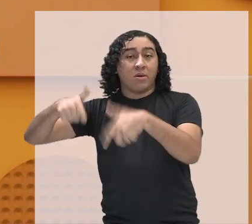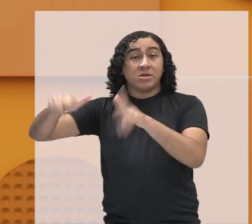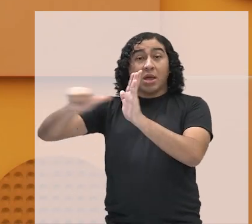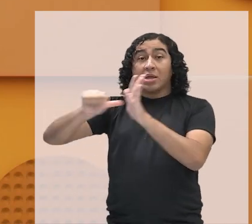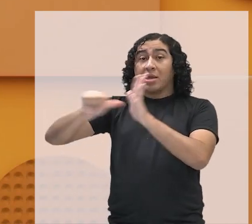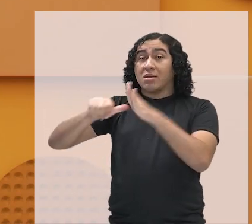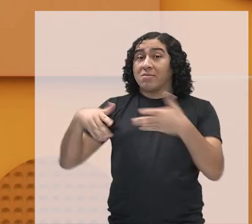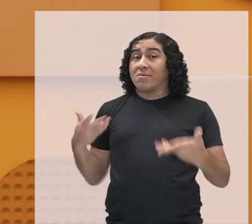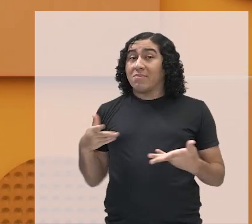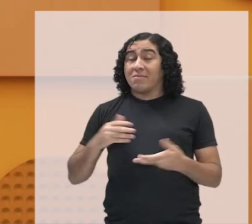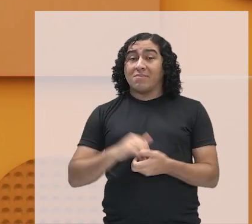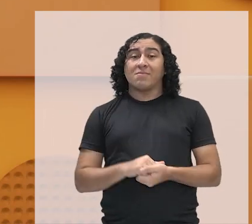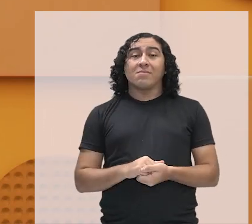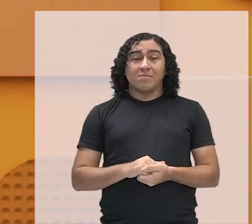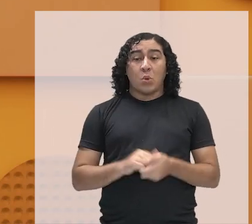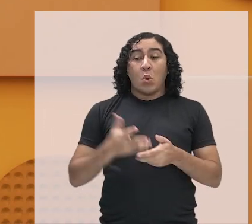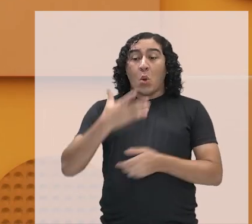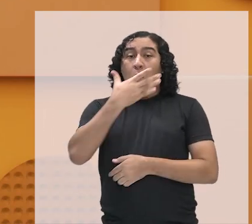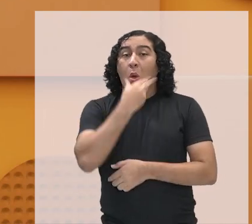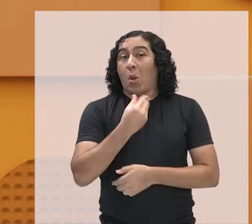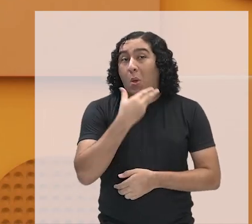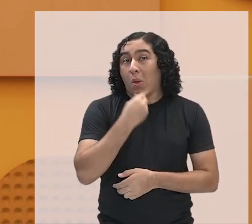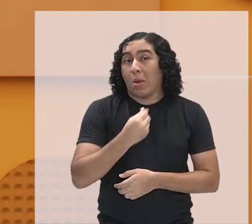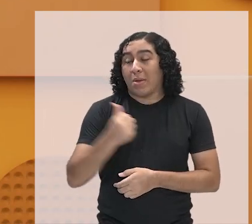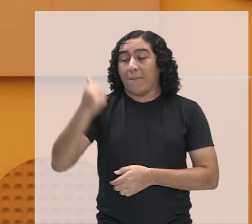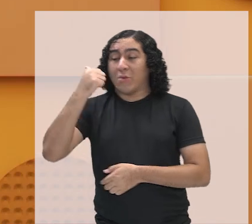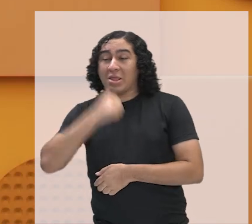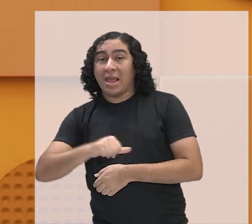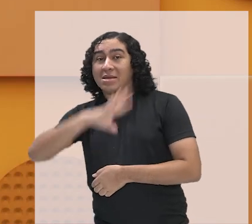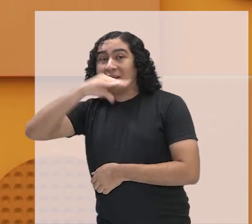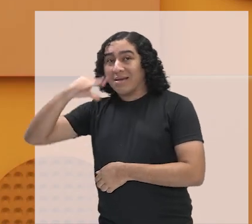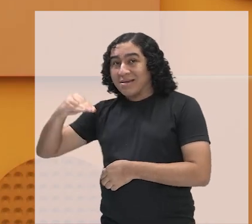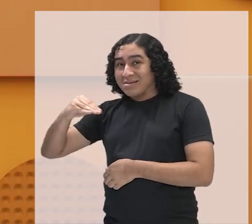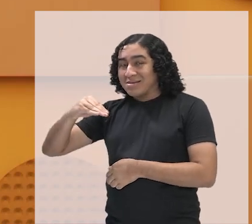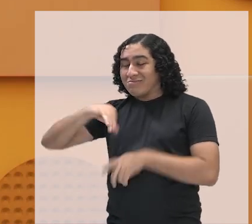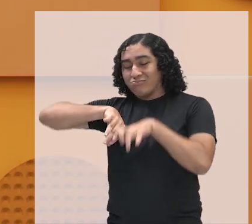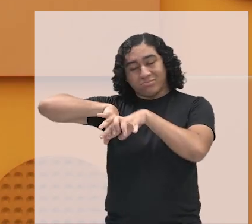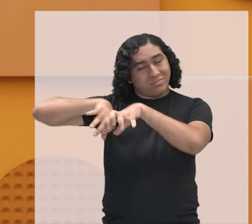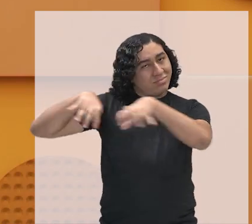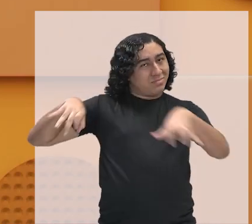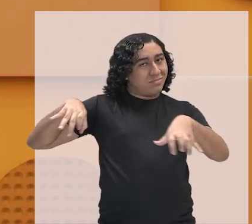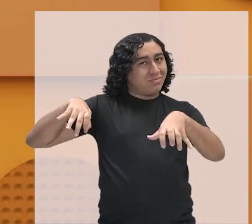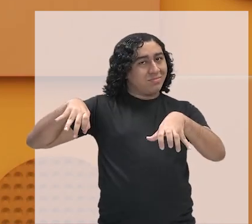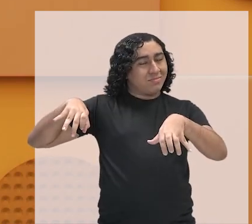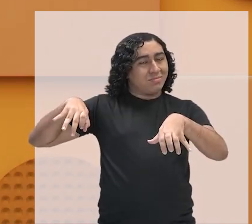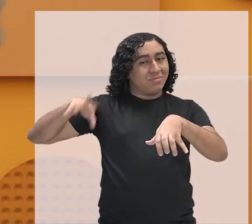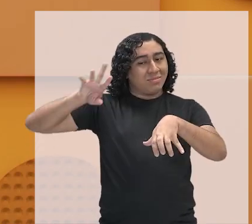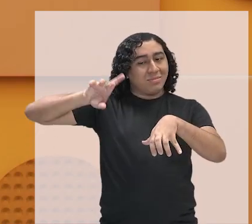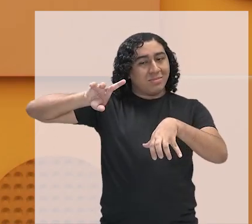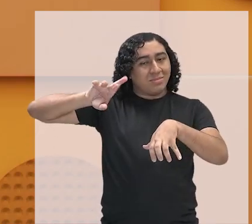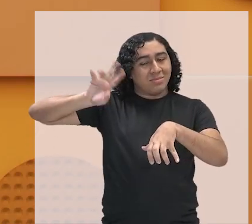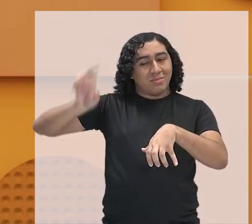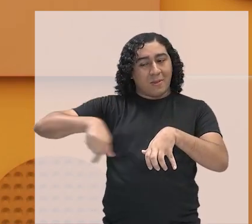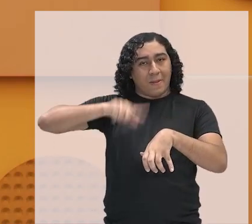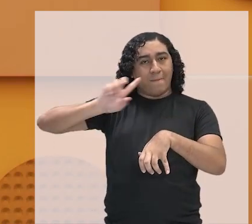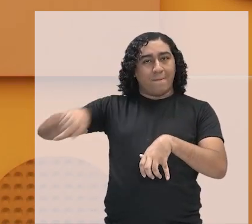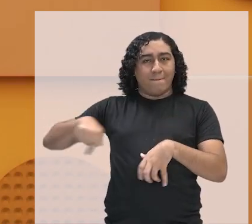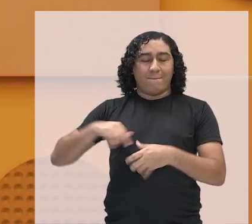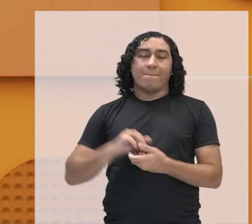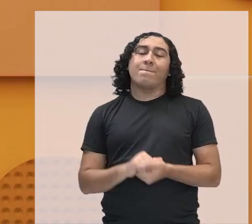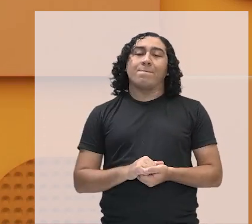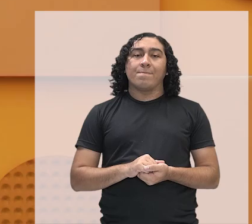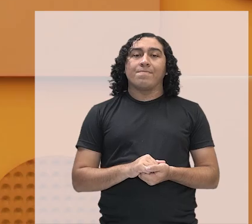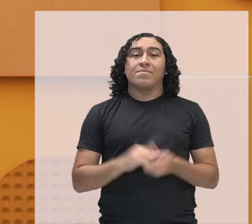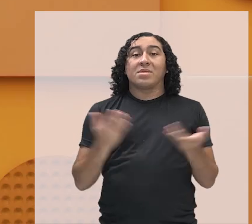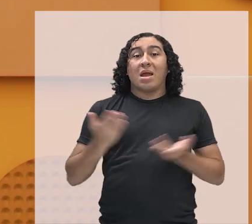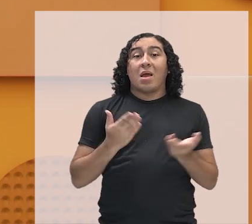Atenas? Os homens, mulheres e crianças não faziam parte, tá? Vamos caracterizar, então, agora, né, a cidade, então, de